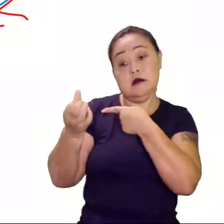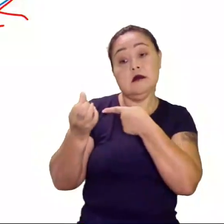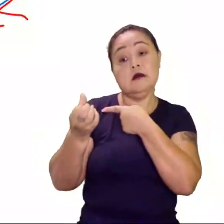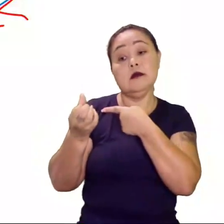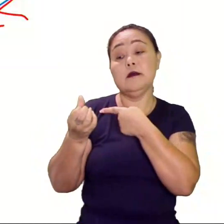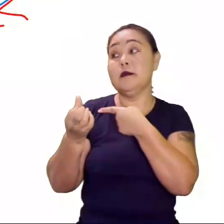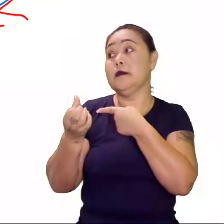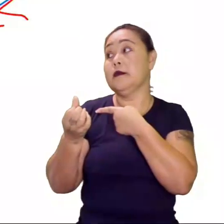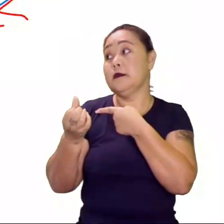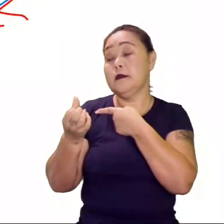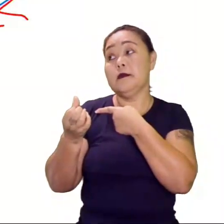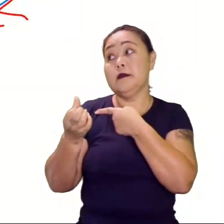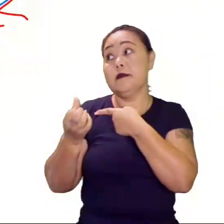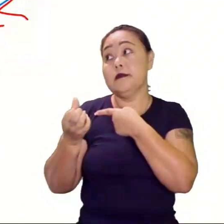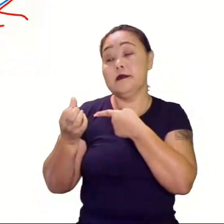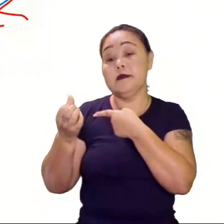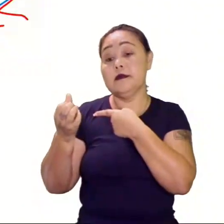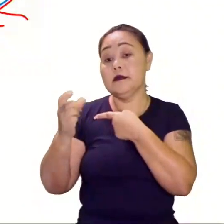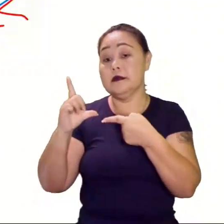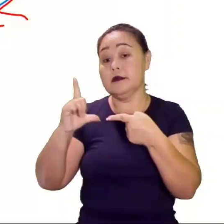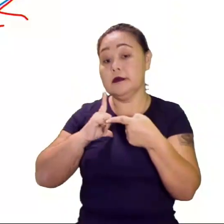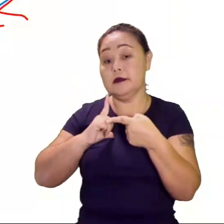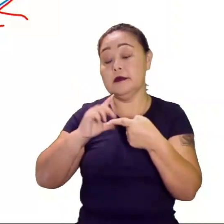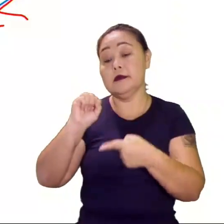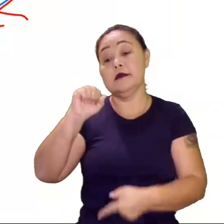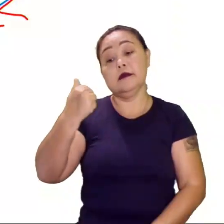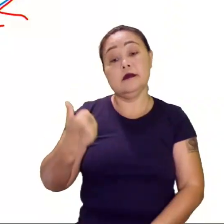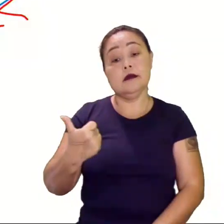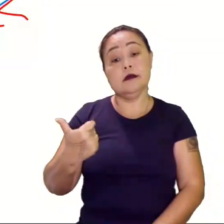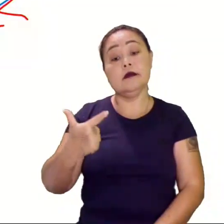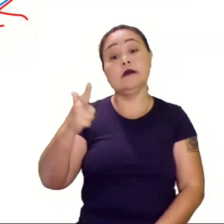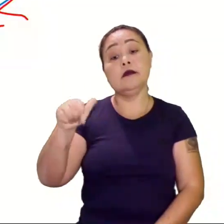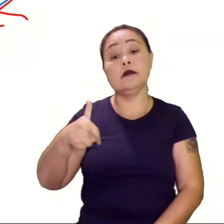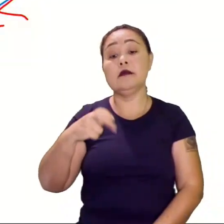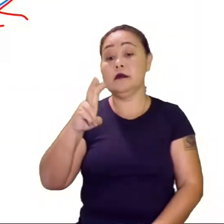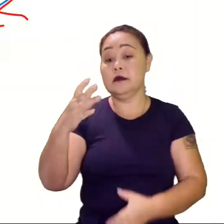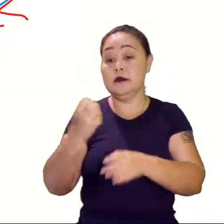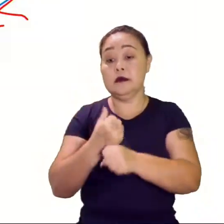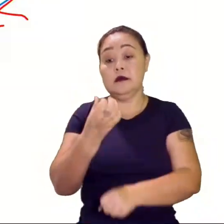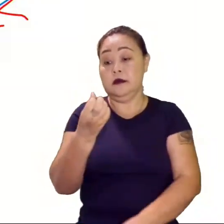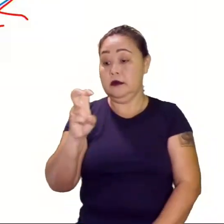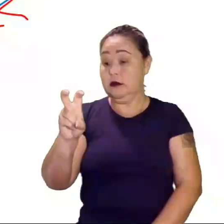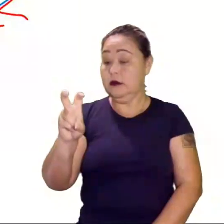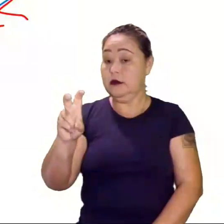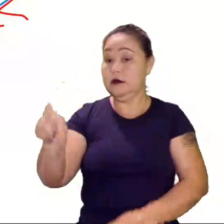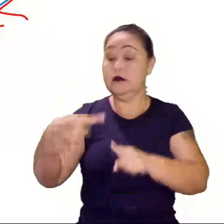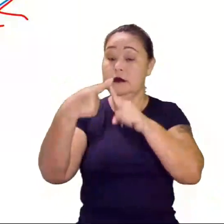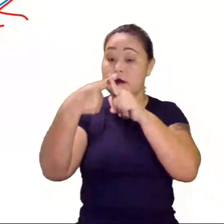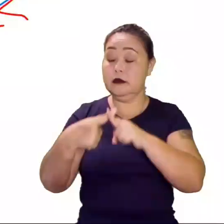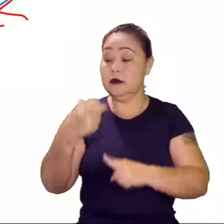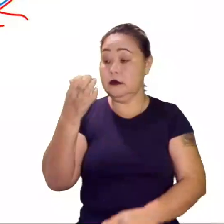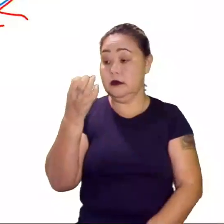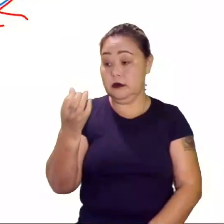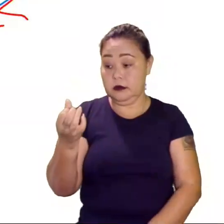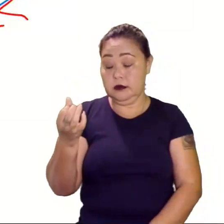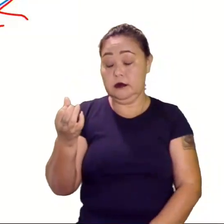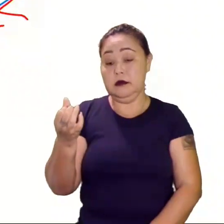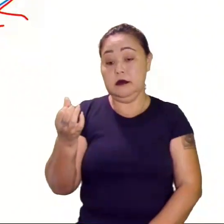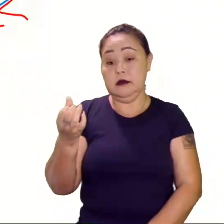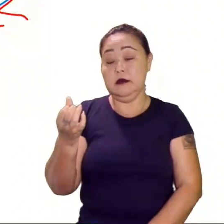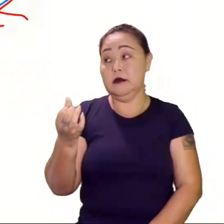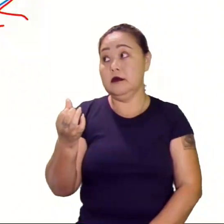dar? 6. Então, ficamos com o meu S12 vai ser 5 mais 60? 65